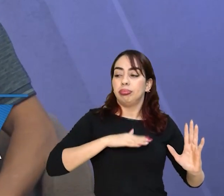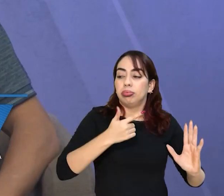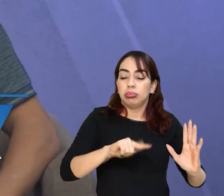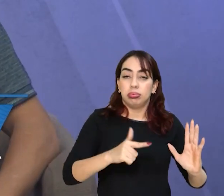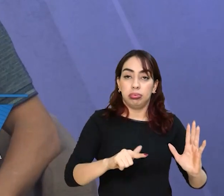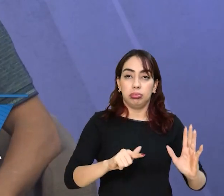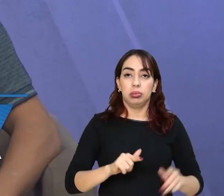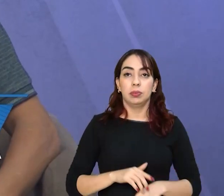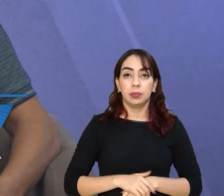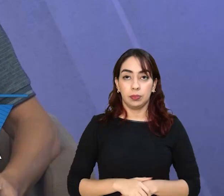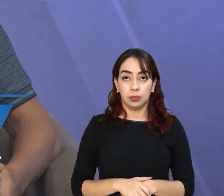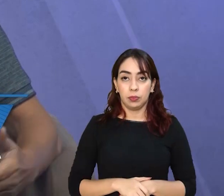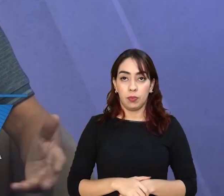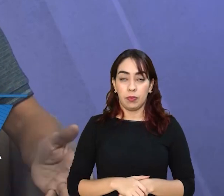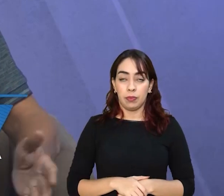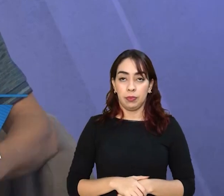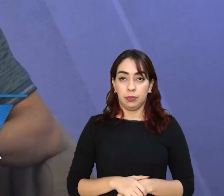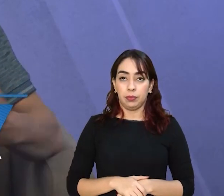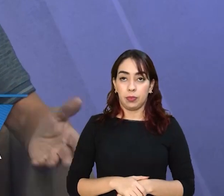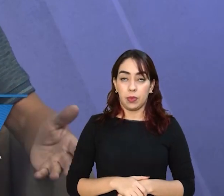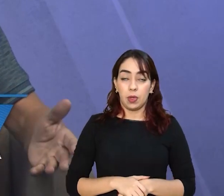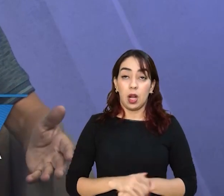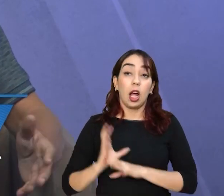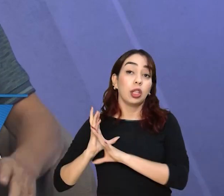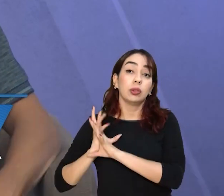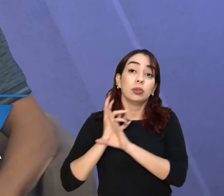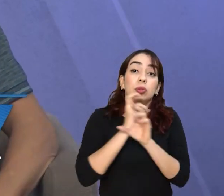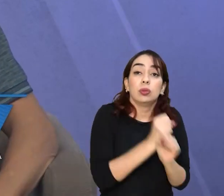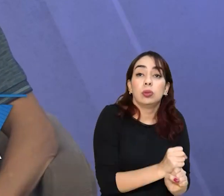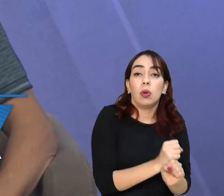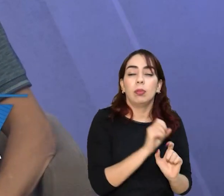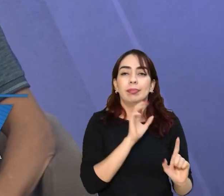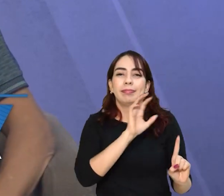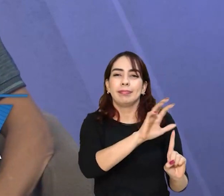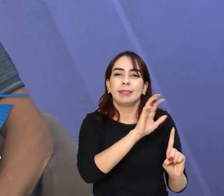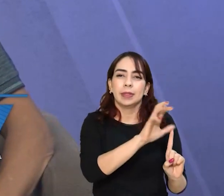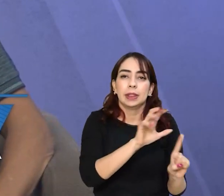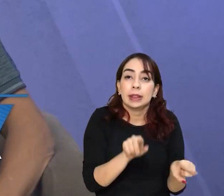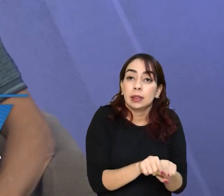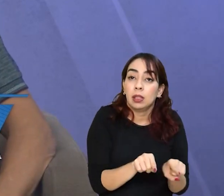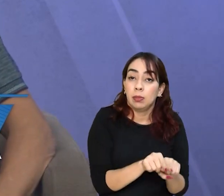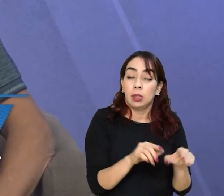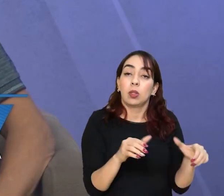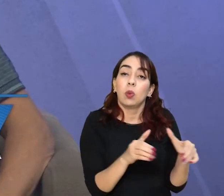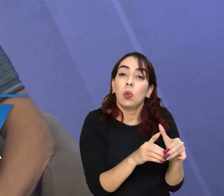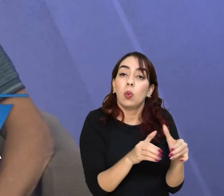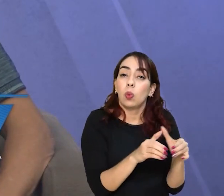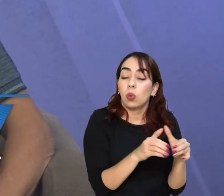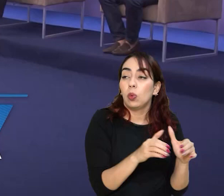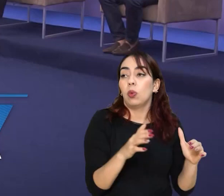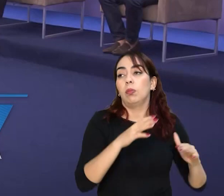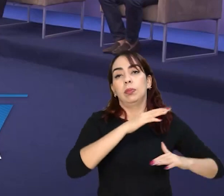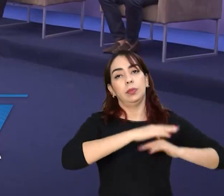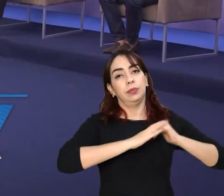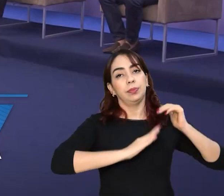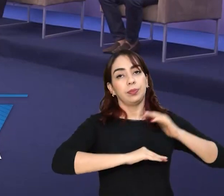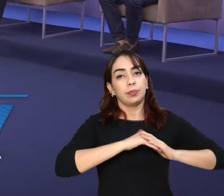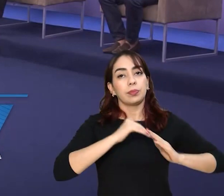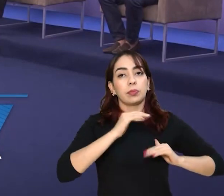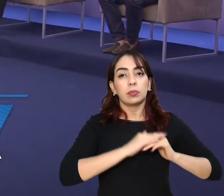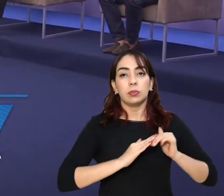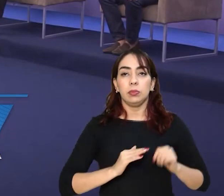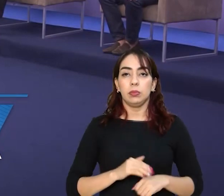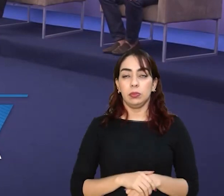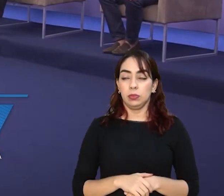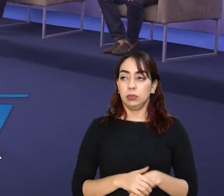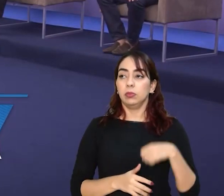de chuva que tivemos. Bom, e aí você junta tudo isso, a competência dos times de avançarem na Copa do Nordeste.